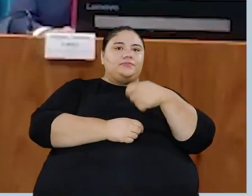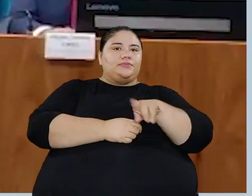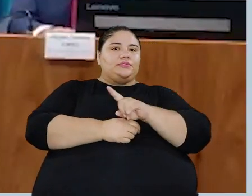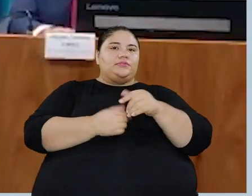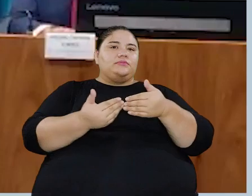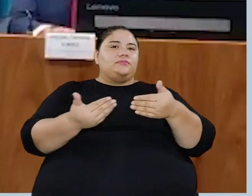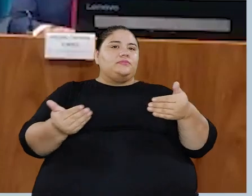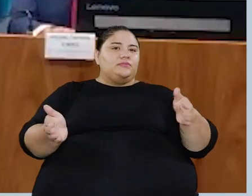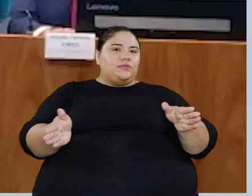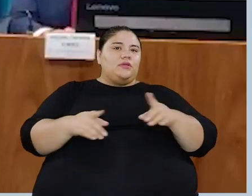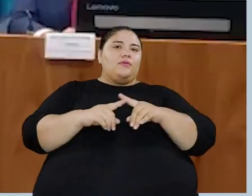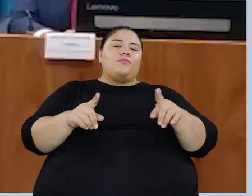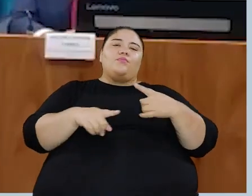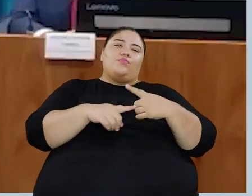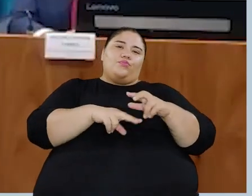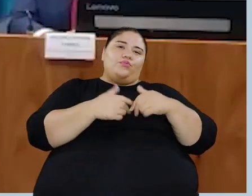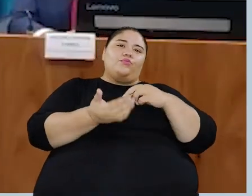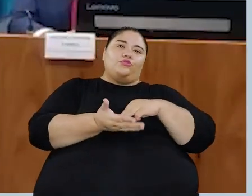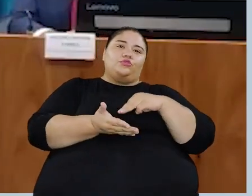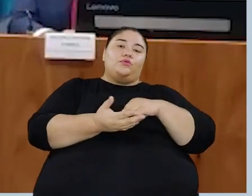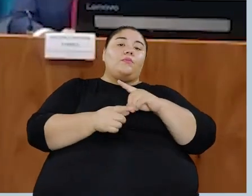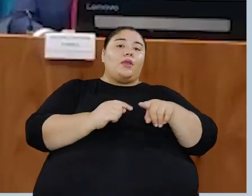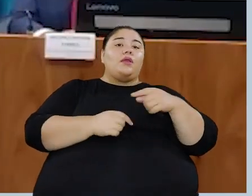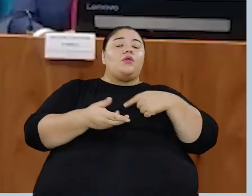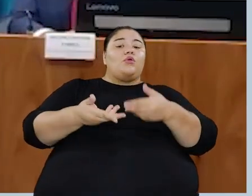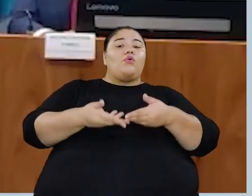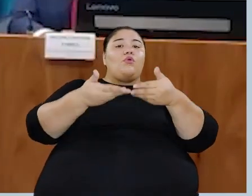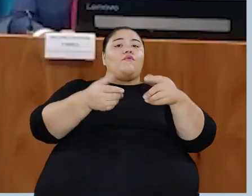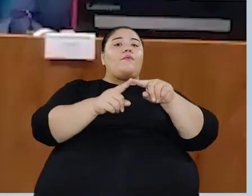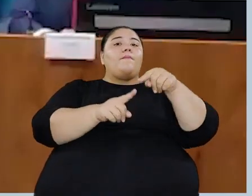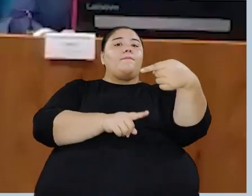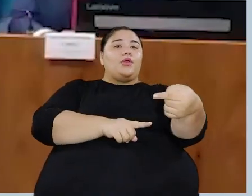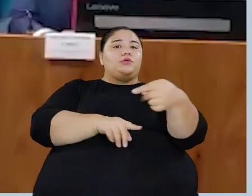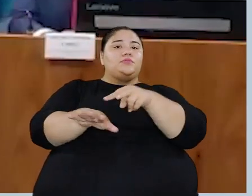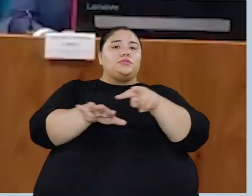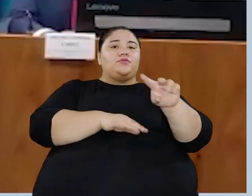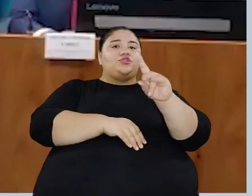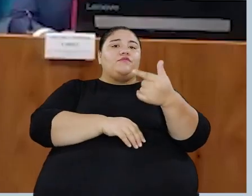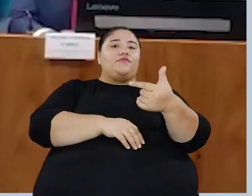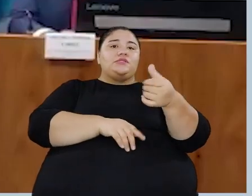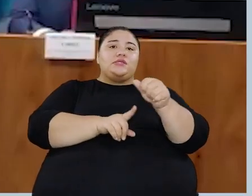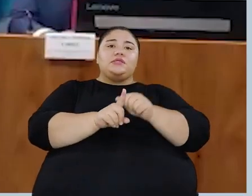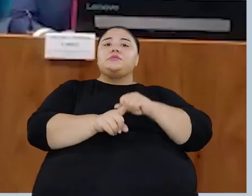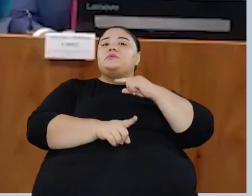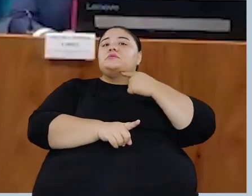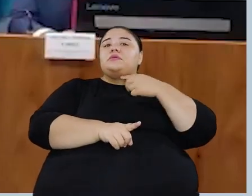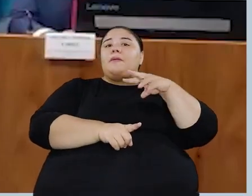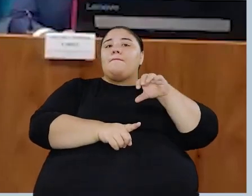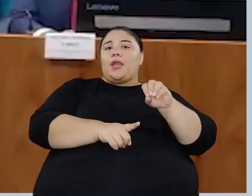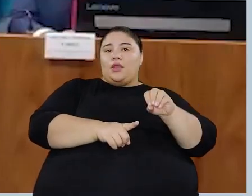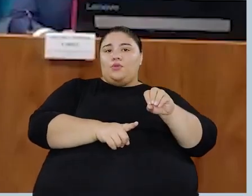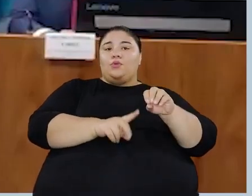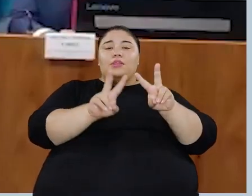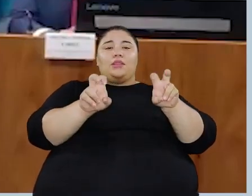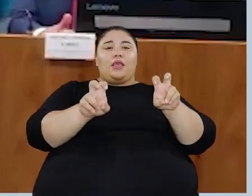precisamos passar para abrir para as questões exatamente por isso, e eu só deixo o convite para na próxima semana, no dia 26 de maio,